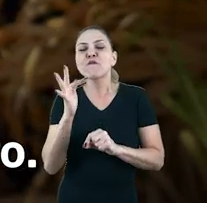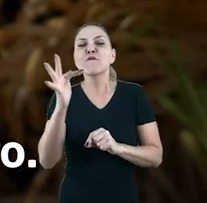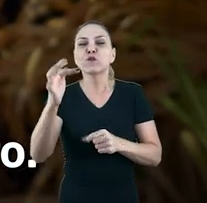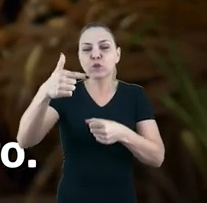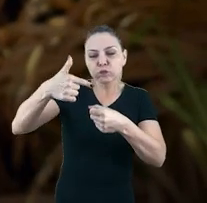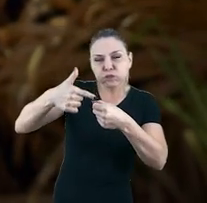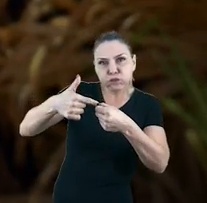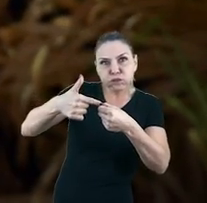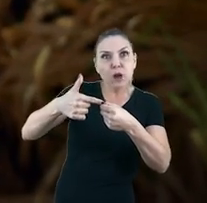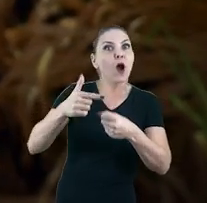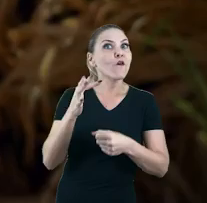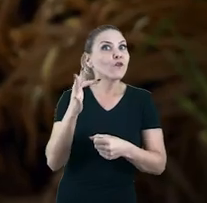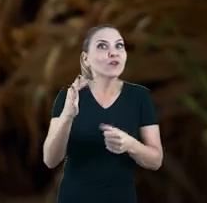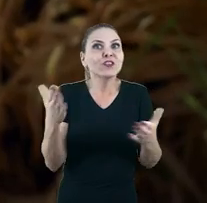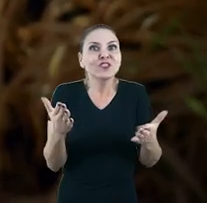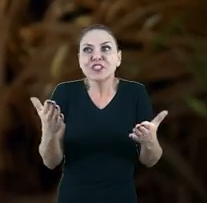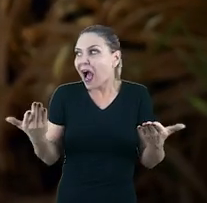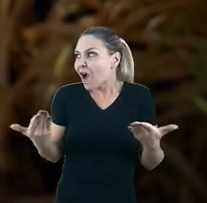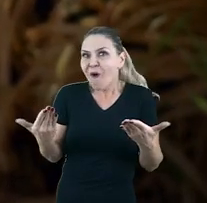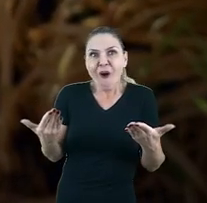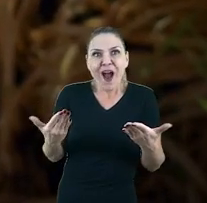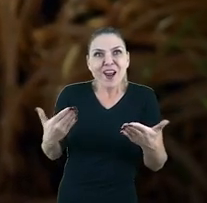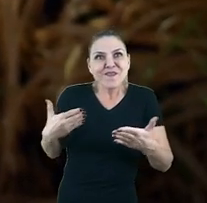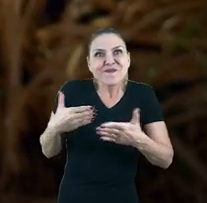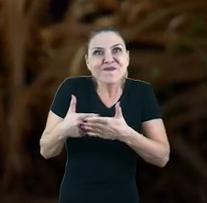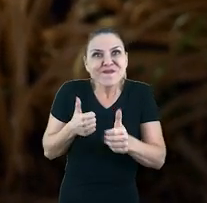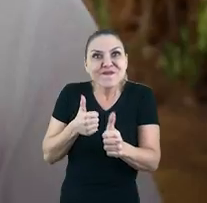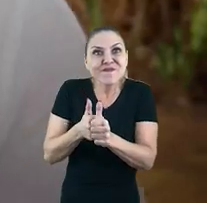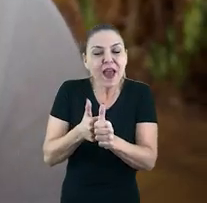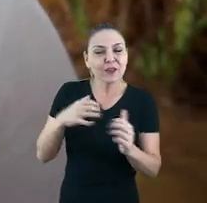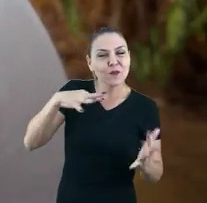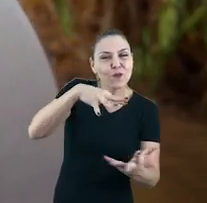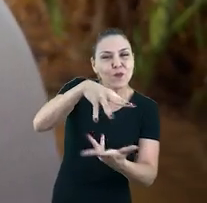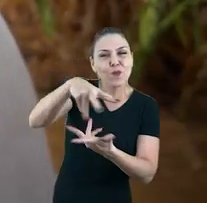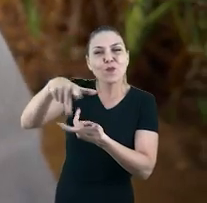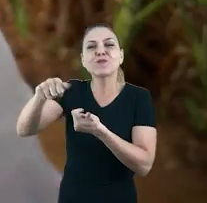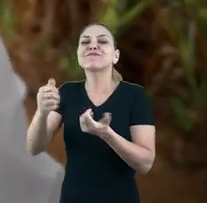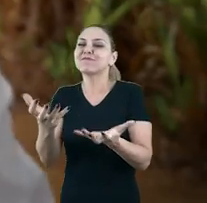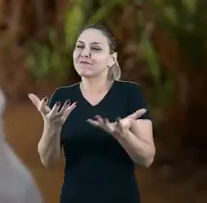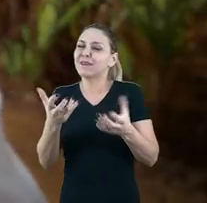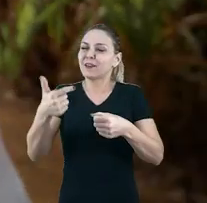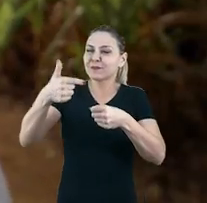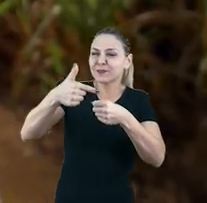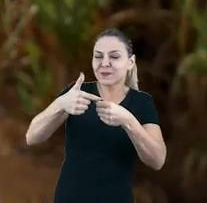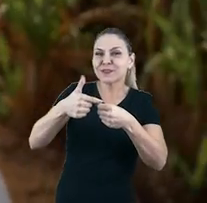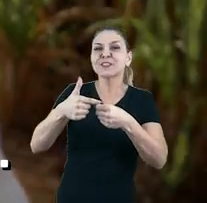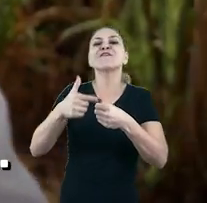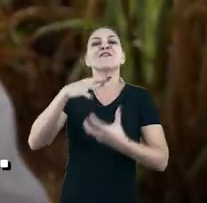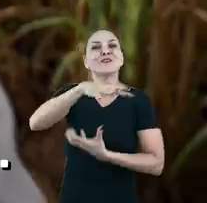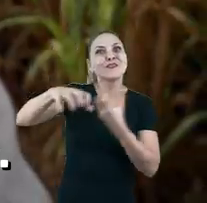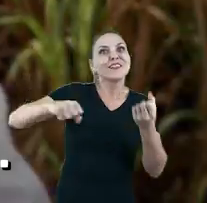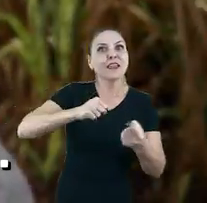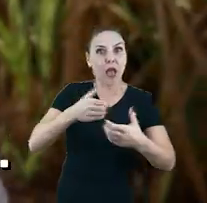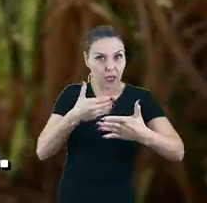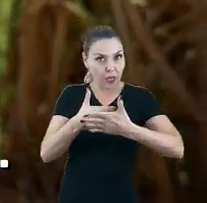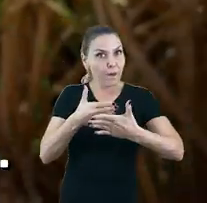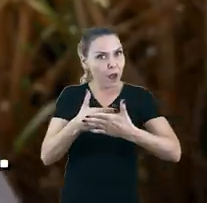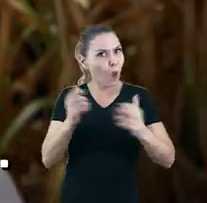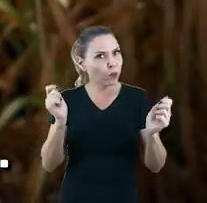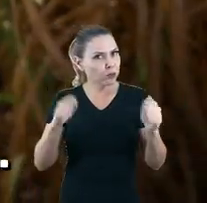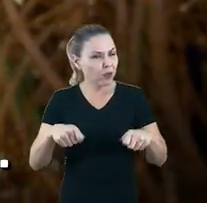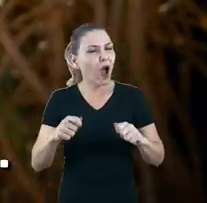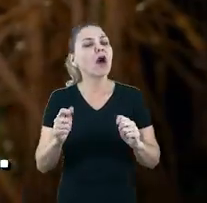do futuro. O futuro que já está aí, na nossa porta. O mundo inteiro quer esse combustível e Ribeirão